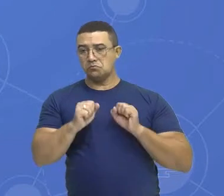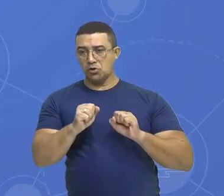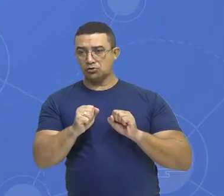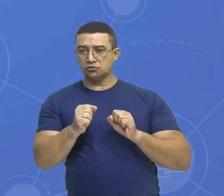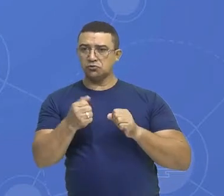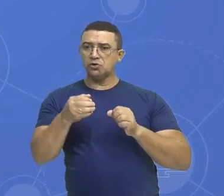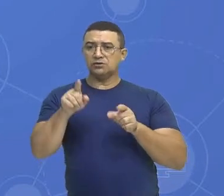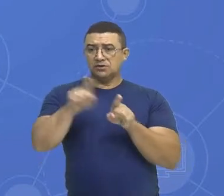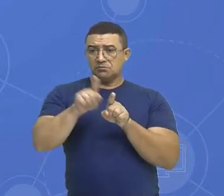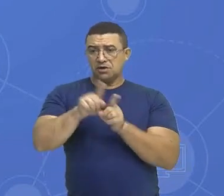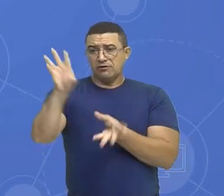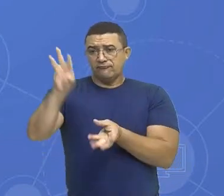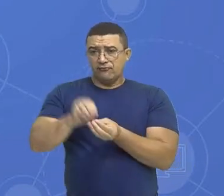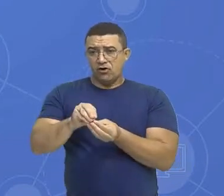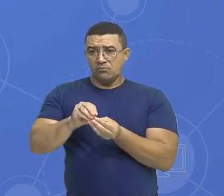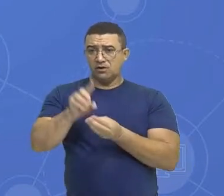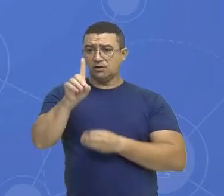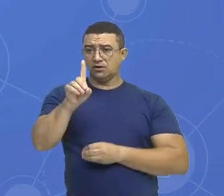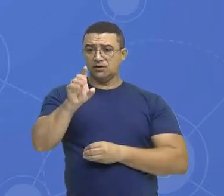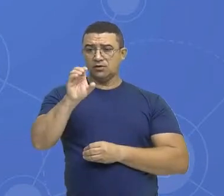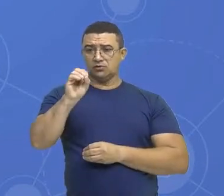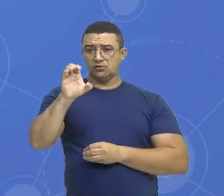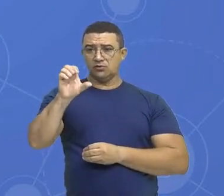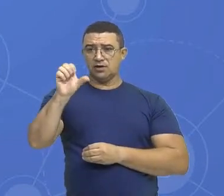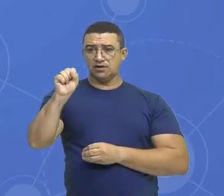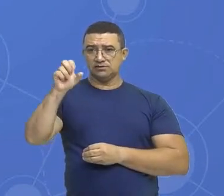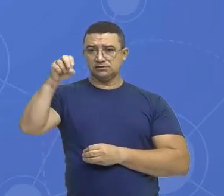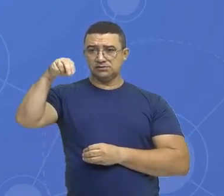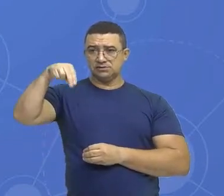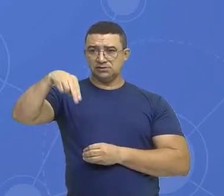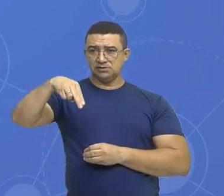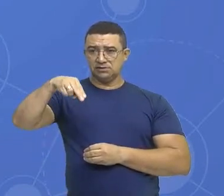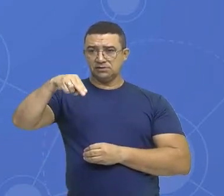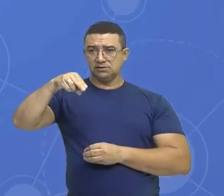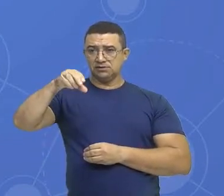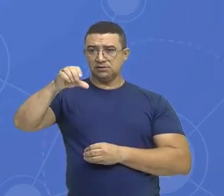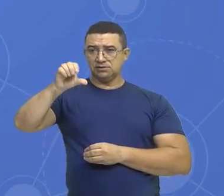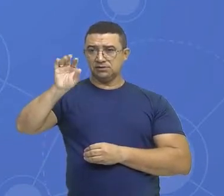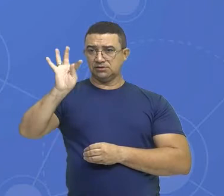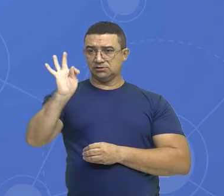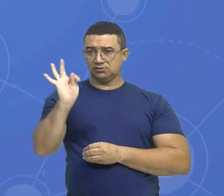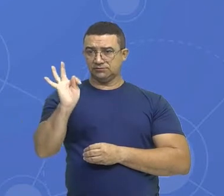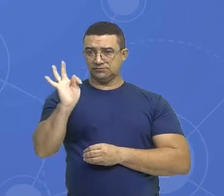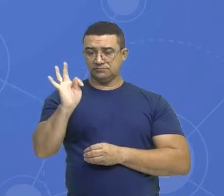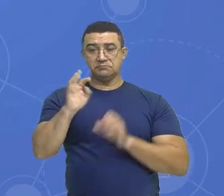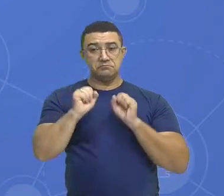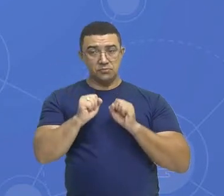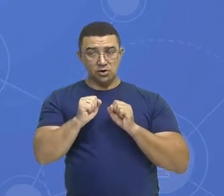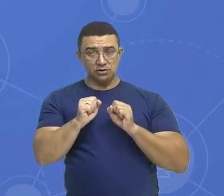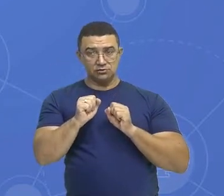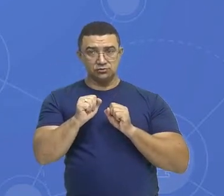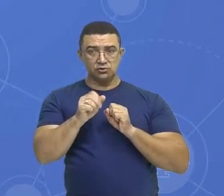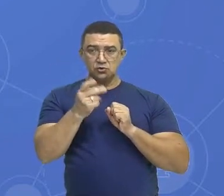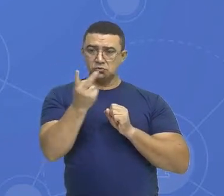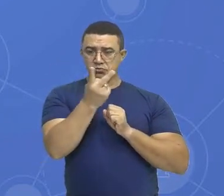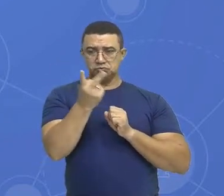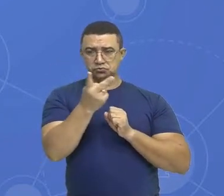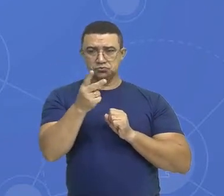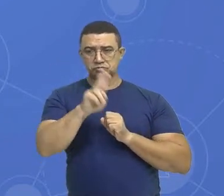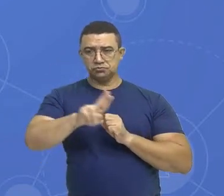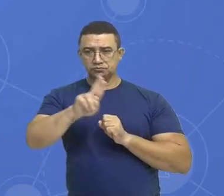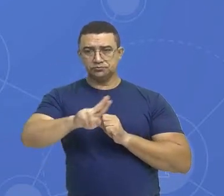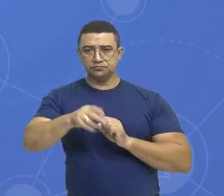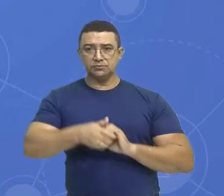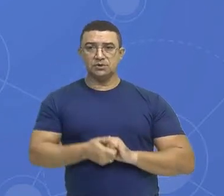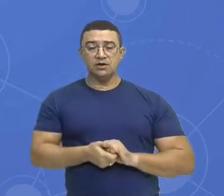forma abreviada. Qualquer uma das duas formas está correta, tá? Não existe essa regra que define a utilização de um e de outro, tá certo? Então,